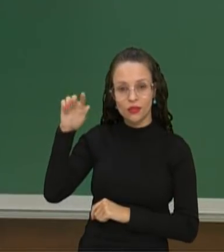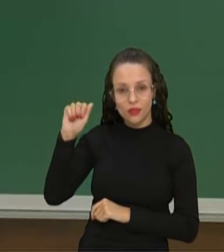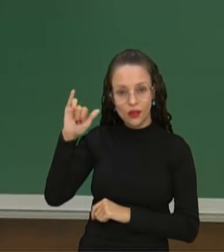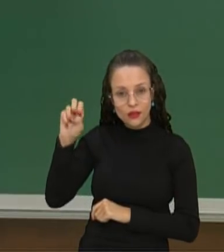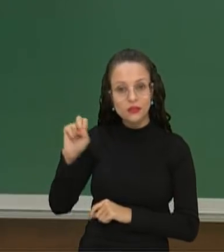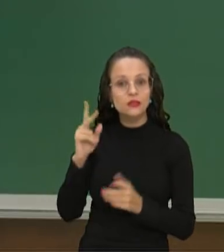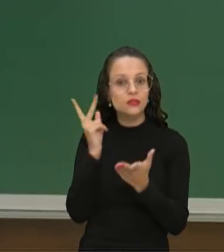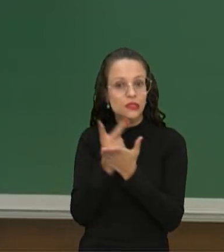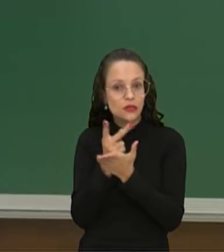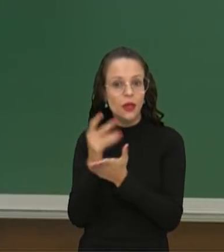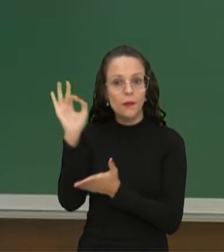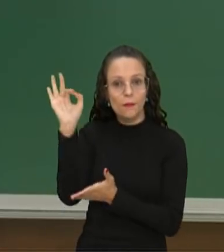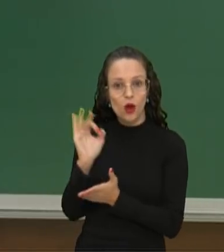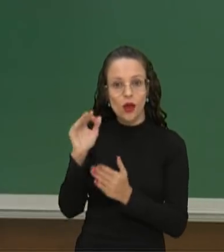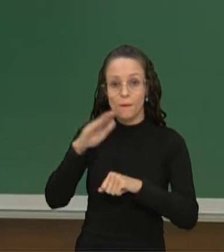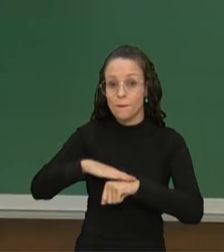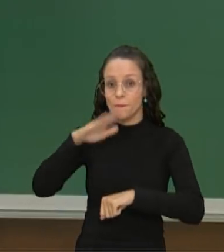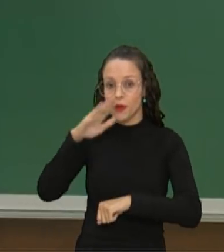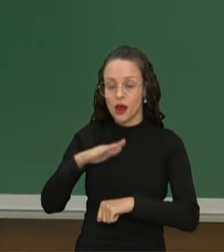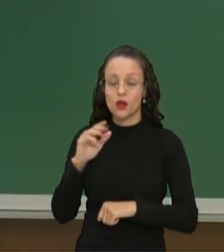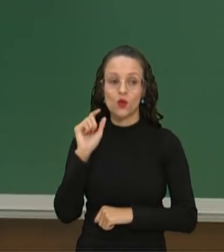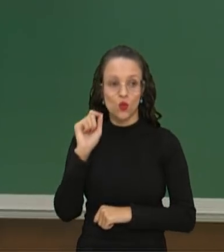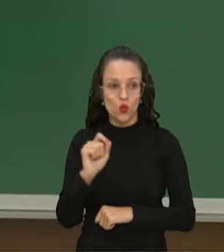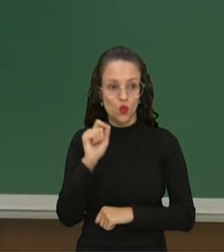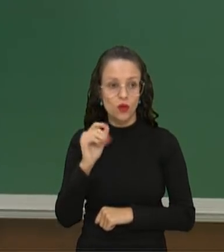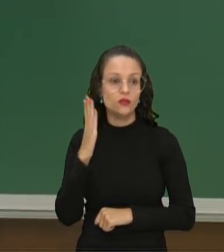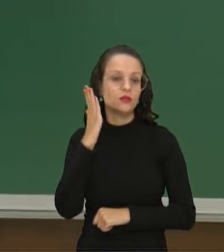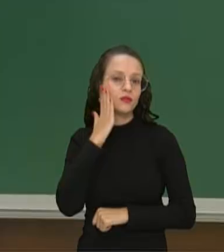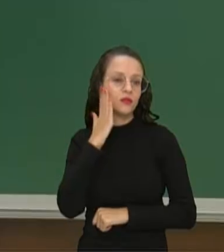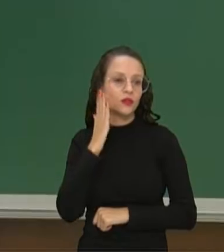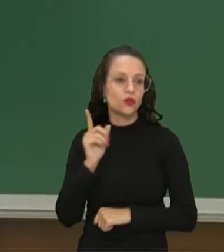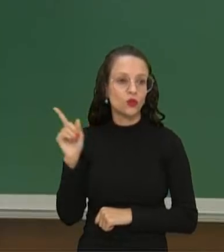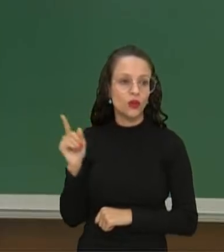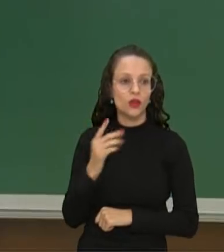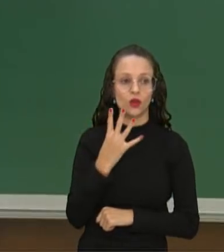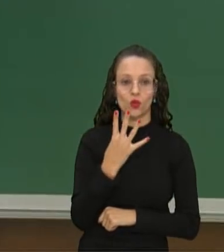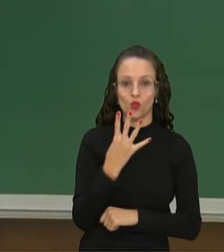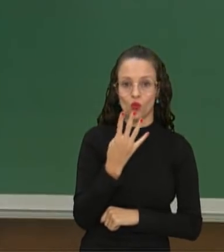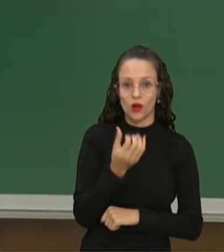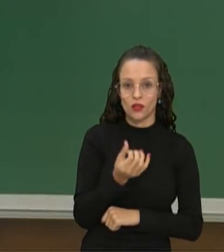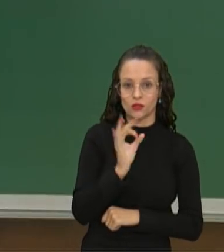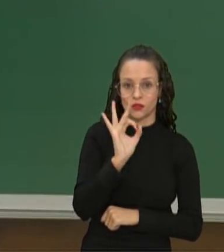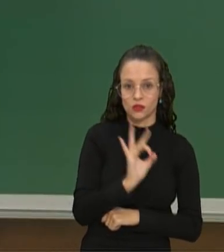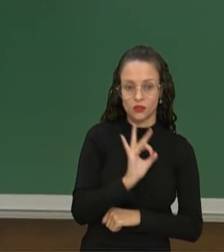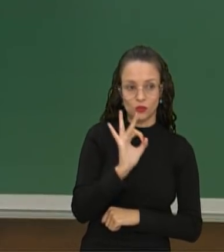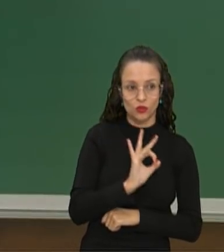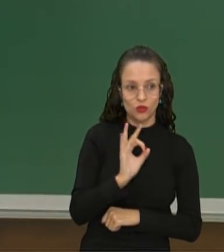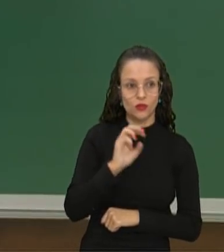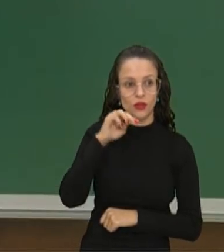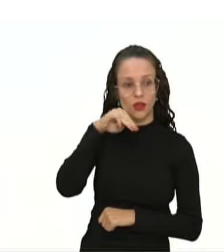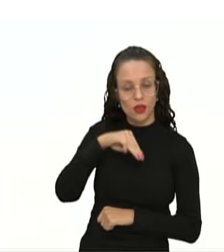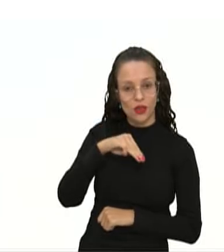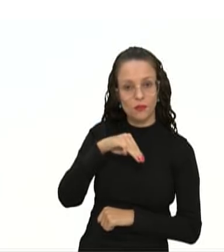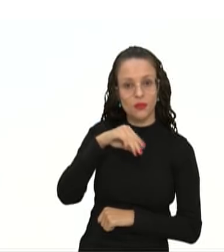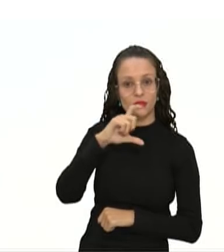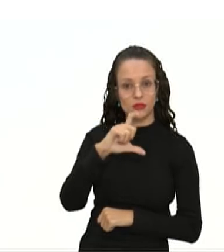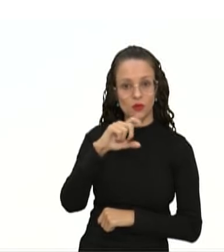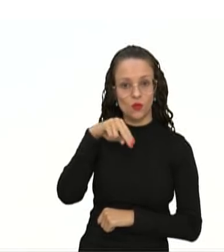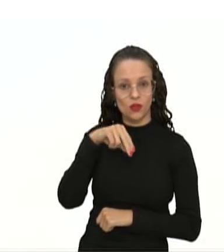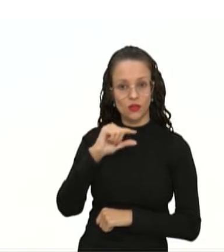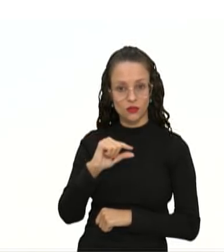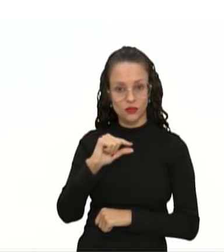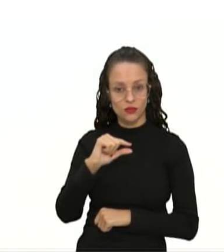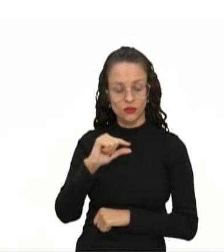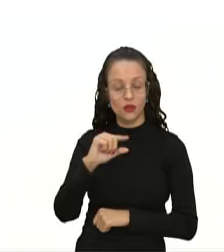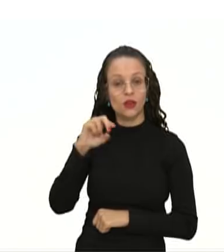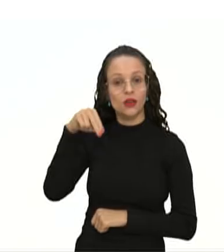maior. Pensando nisso, então, eu já sei que os meus parentais, ó, é o 46% ali, que é o Mzão, Nzinho e o